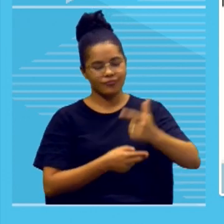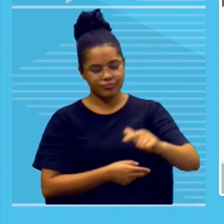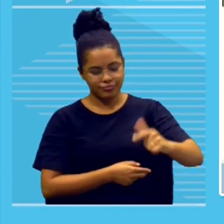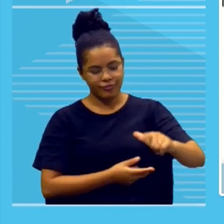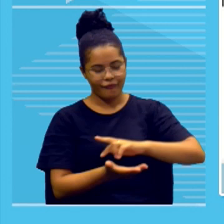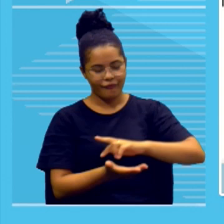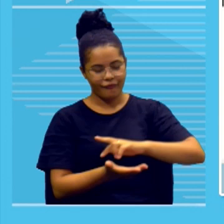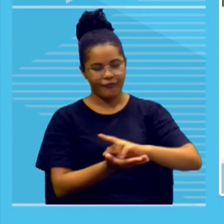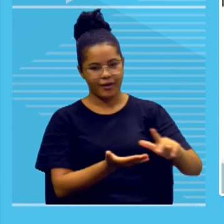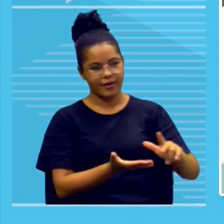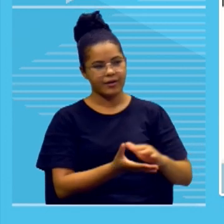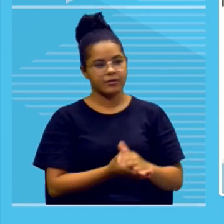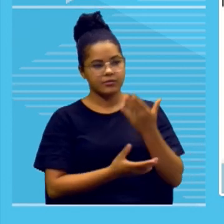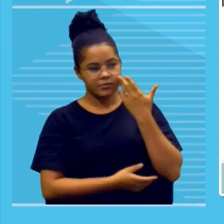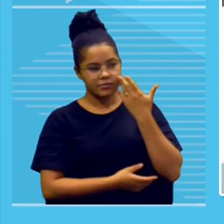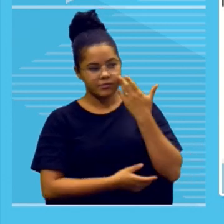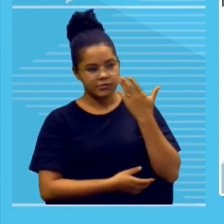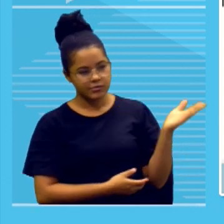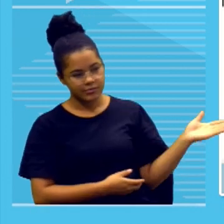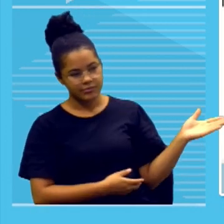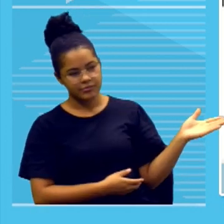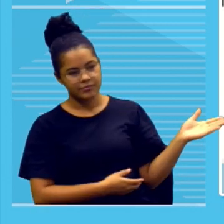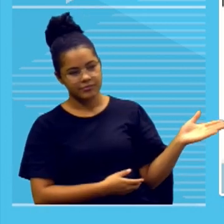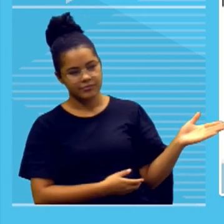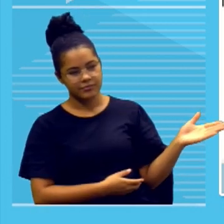nas Olimpíadas de Matemática. E não sei o quê.